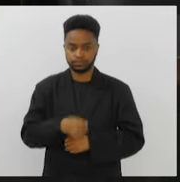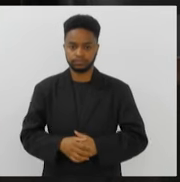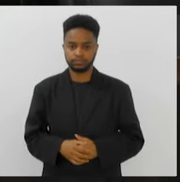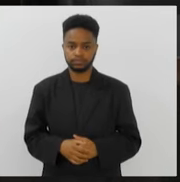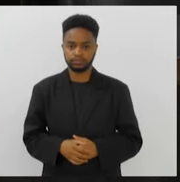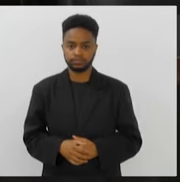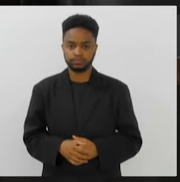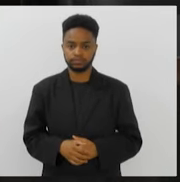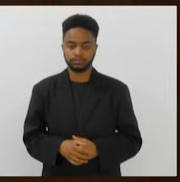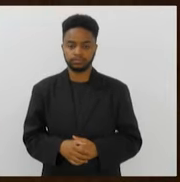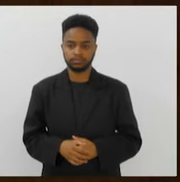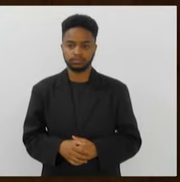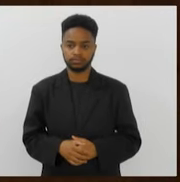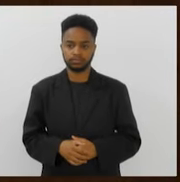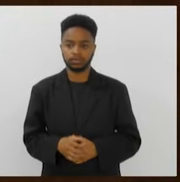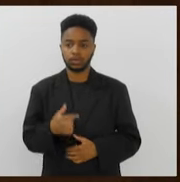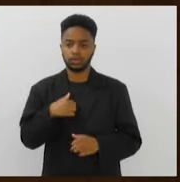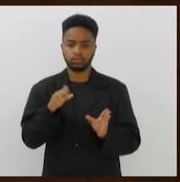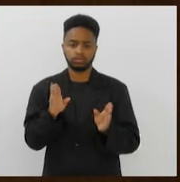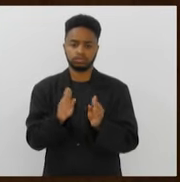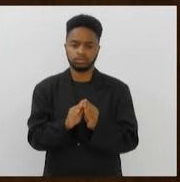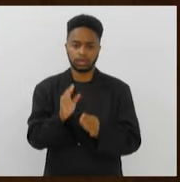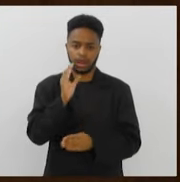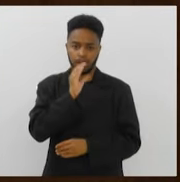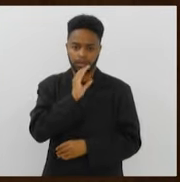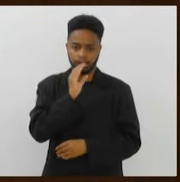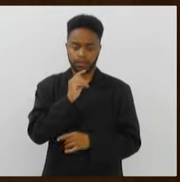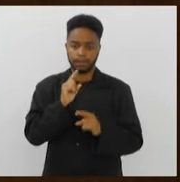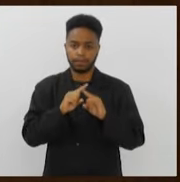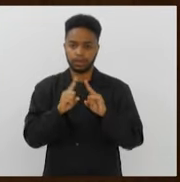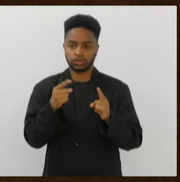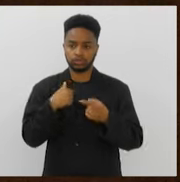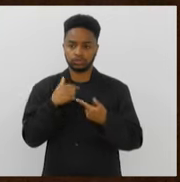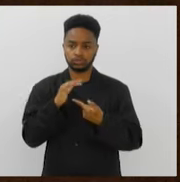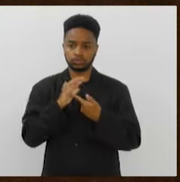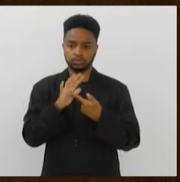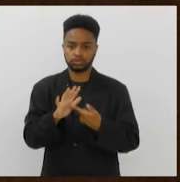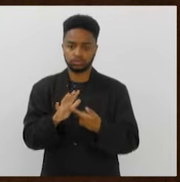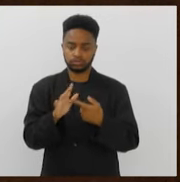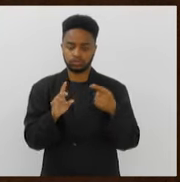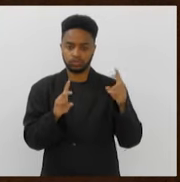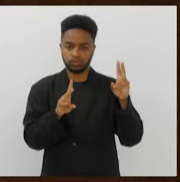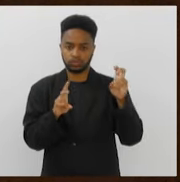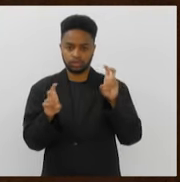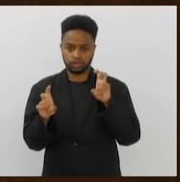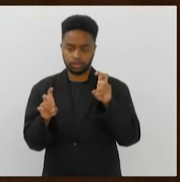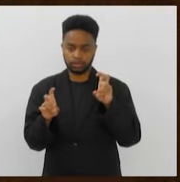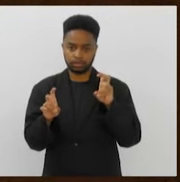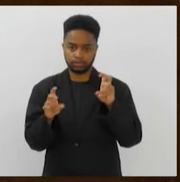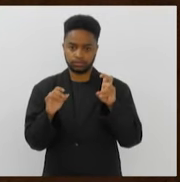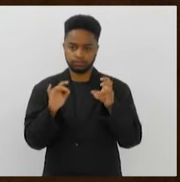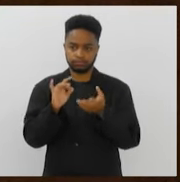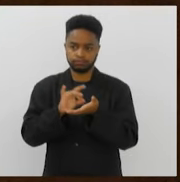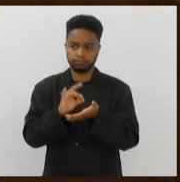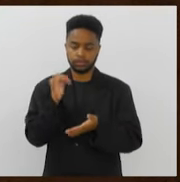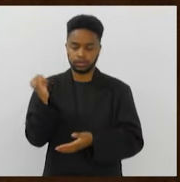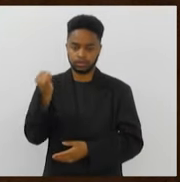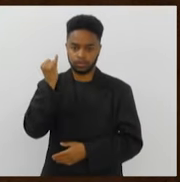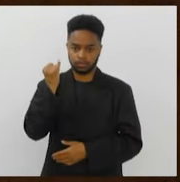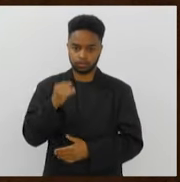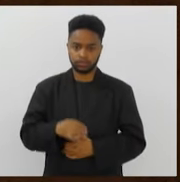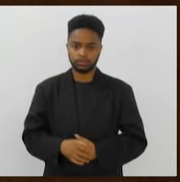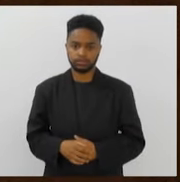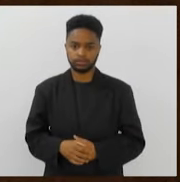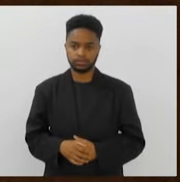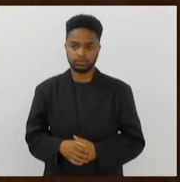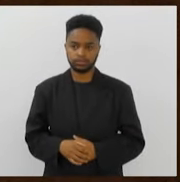Pela hora, presidente. Por favor. Presidente, serei muito breve, mas trazer um assunto aqui de suma importância. Nós